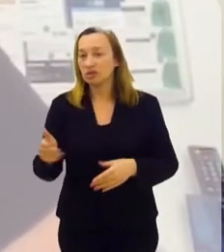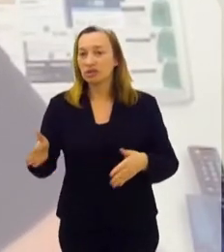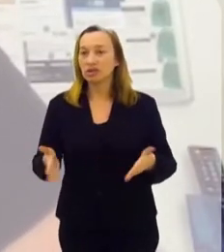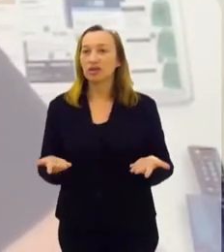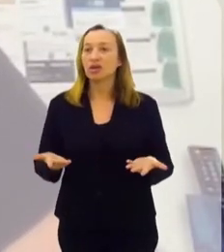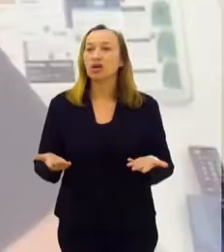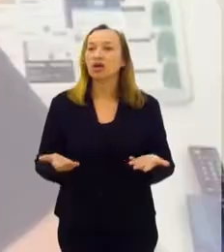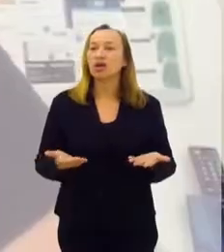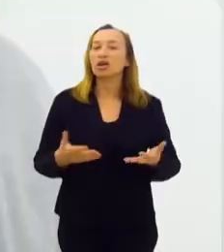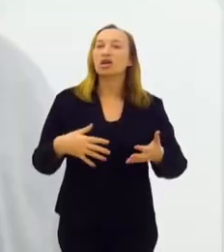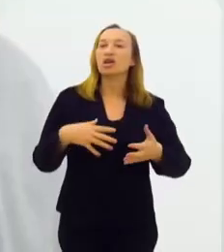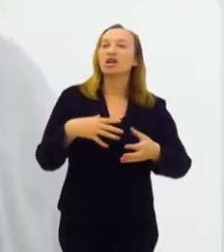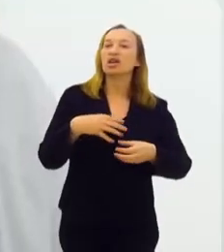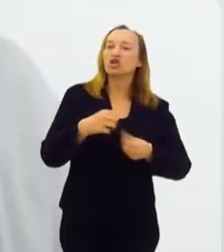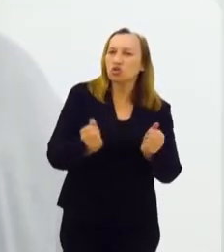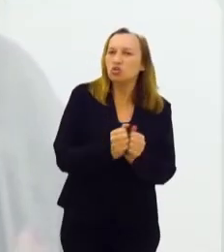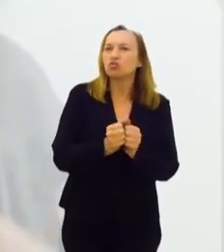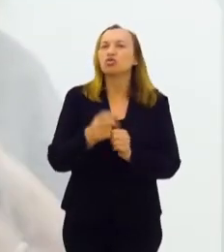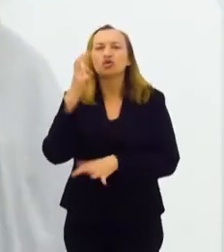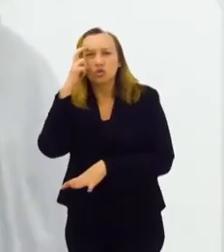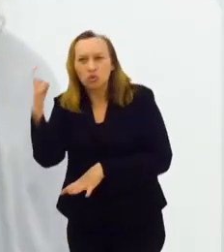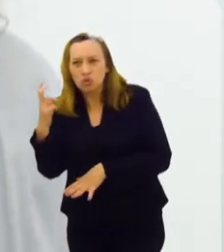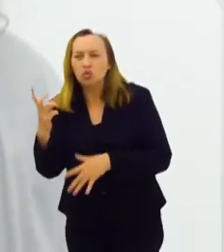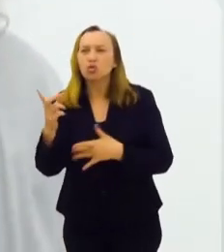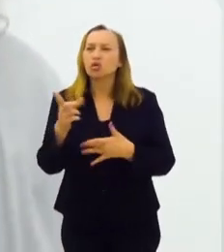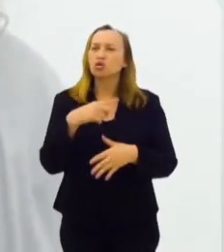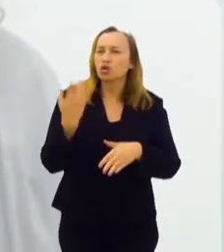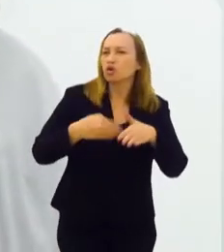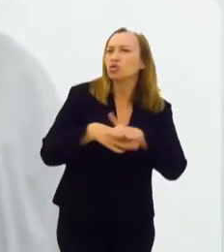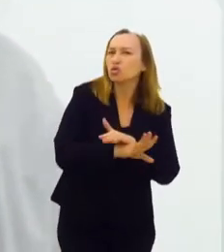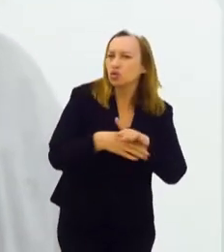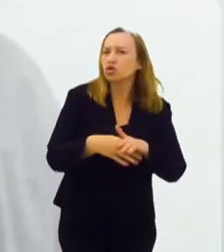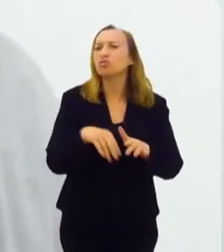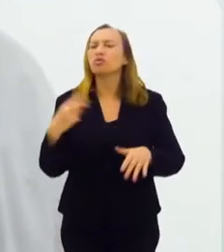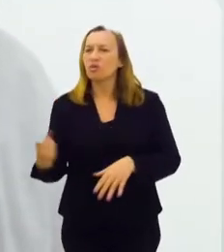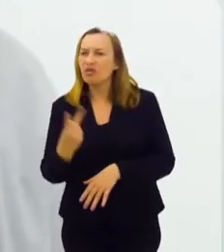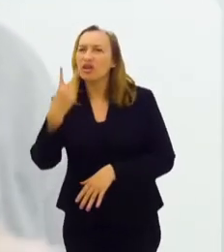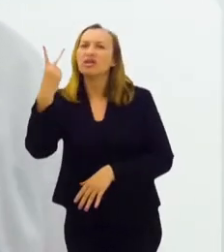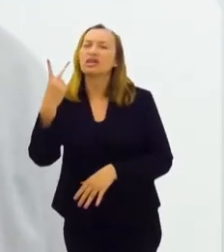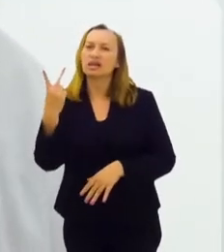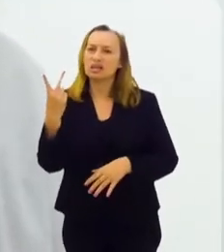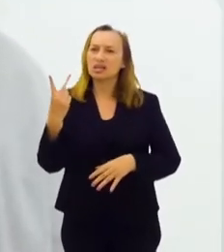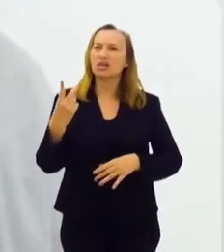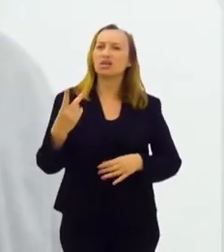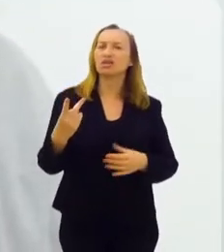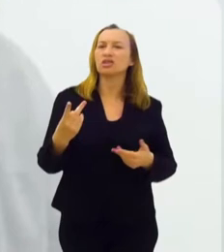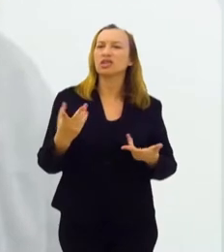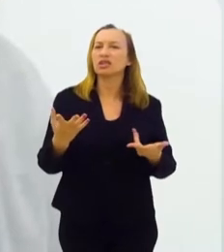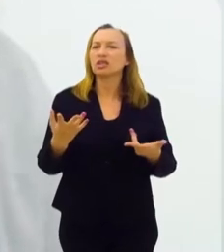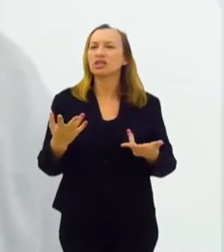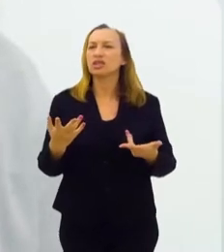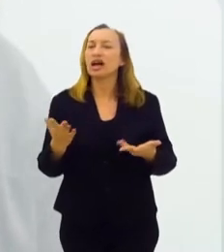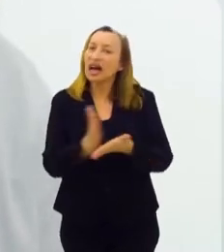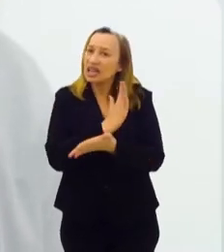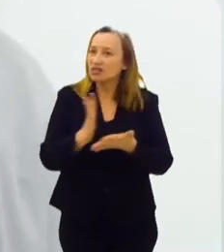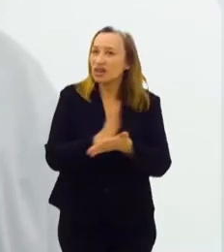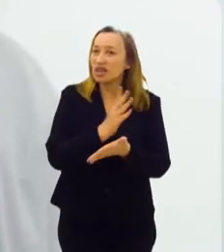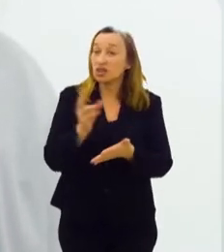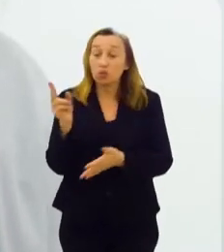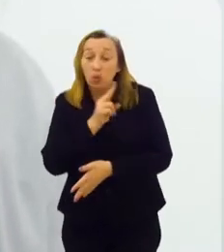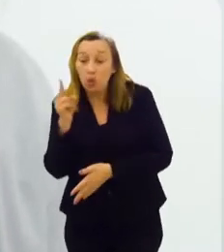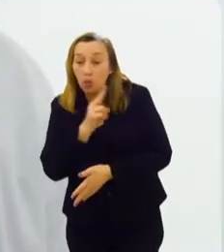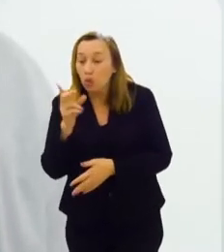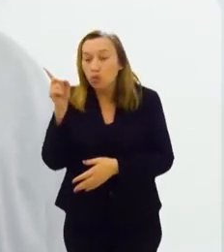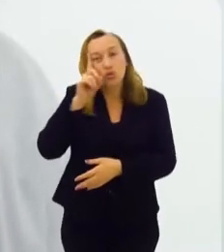fato. Que mexe com cultura, mexe com os nossos costumes, mexe com a valorização, né, de coisas que a gente,